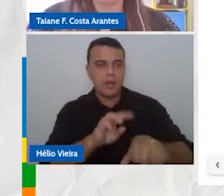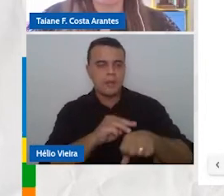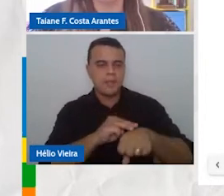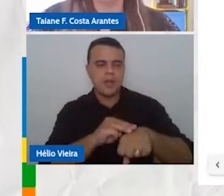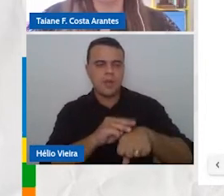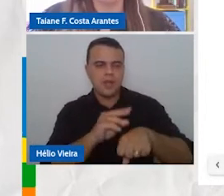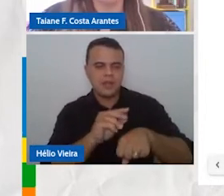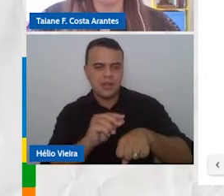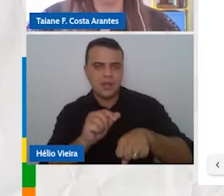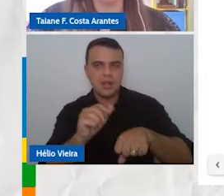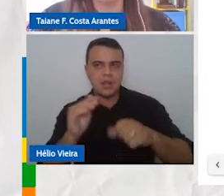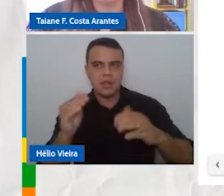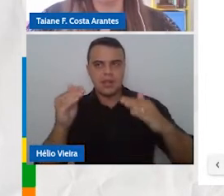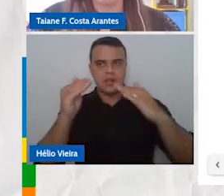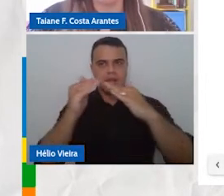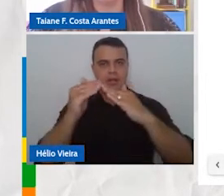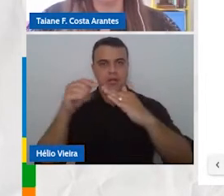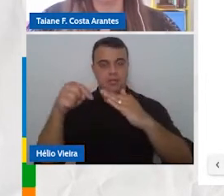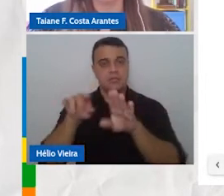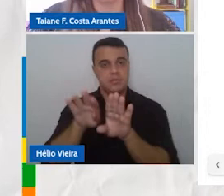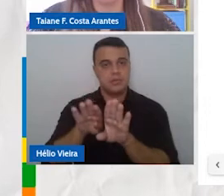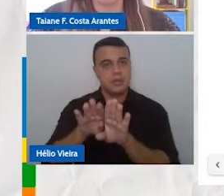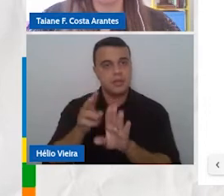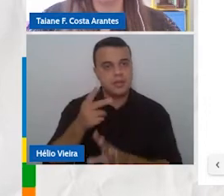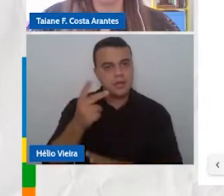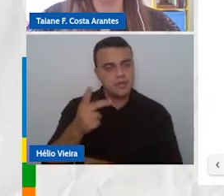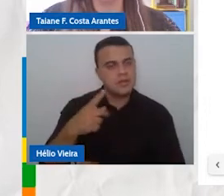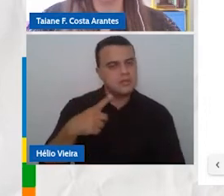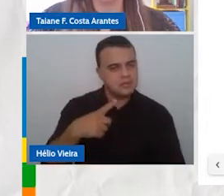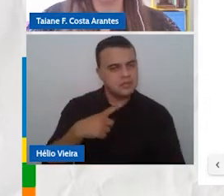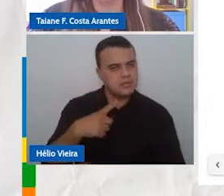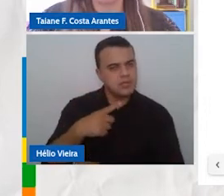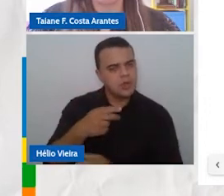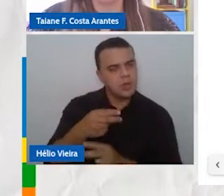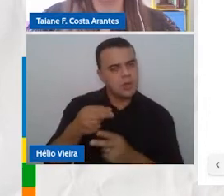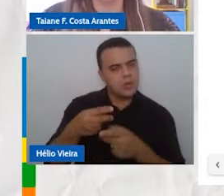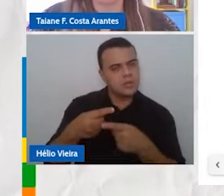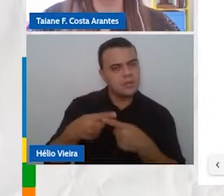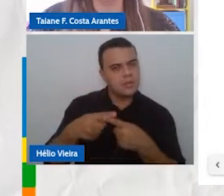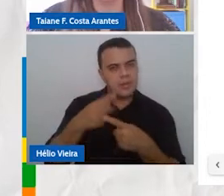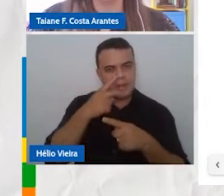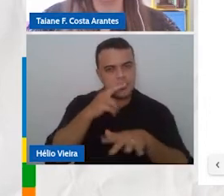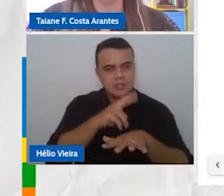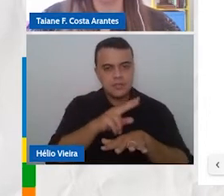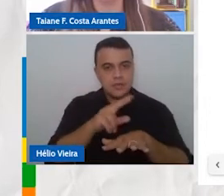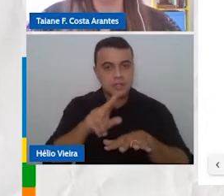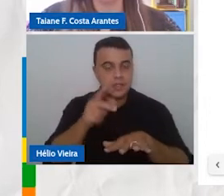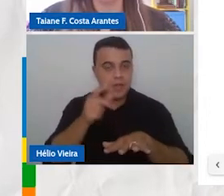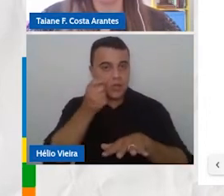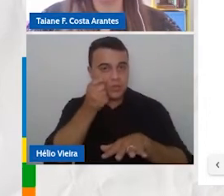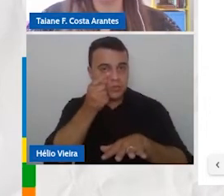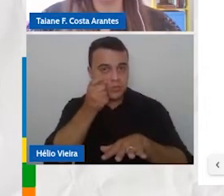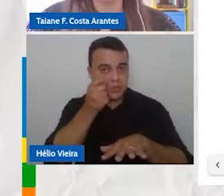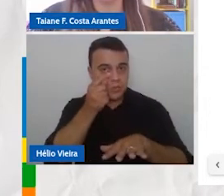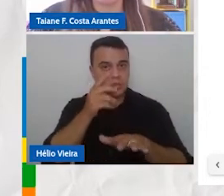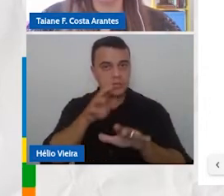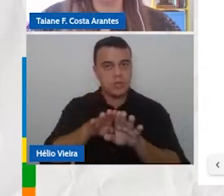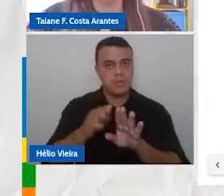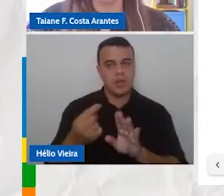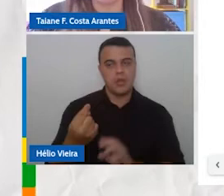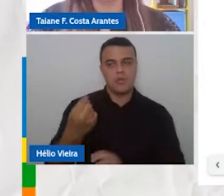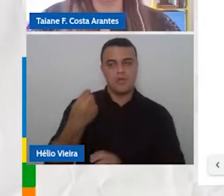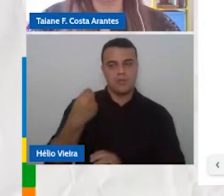terroso nos telhados. Também marcam presença elementos em tons variados de azul, e ao fundo